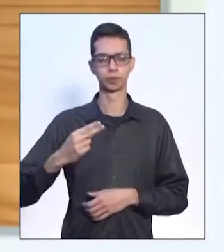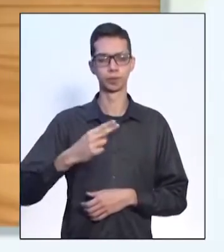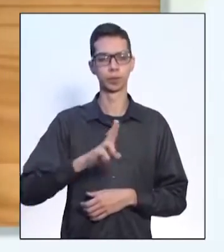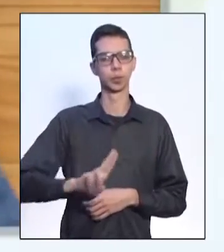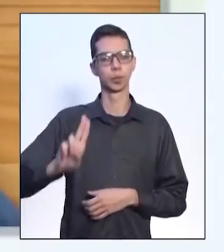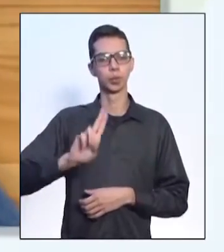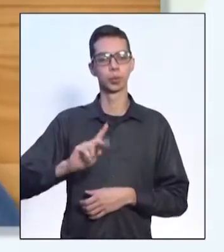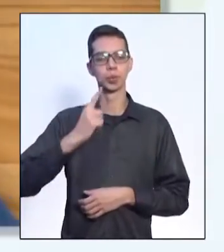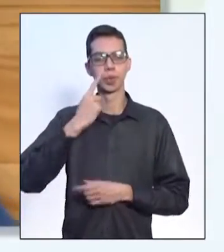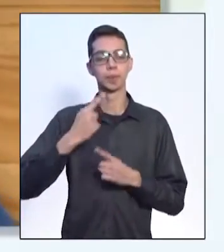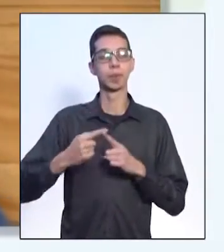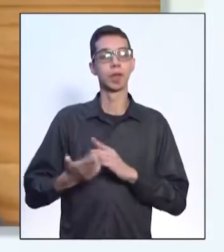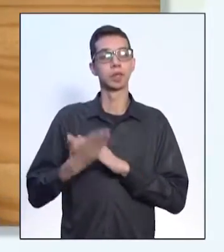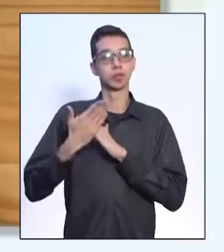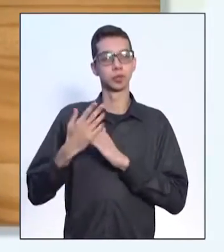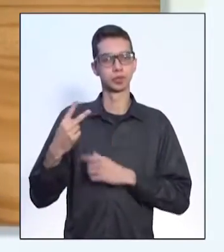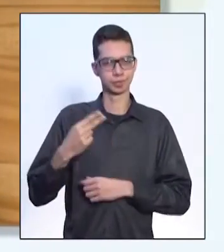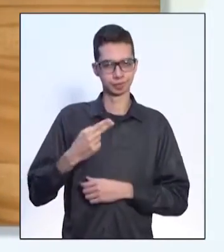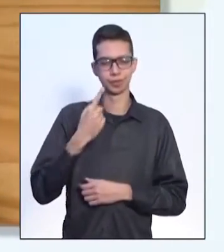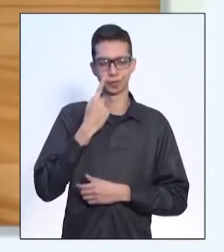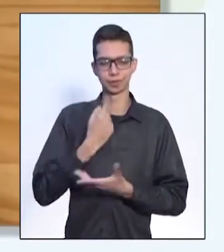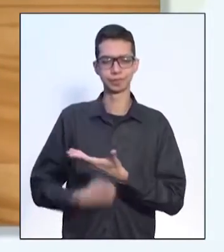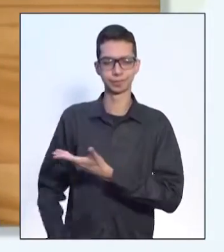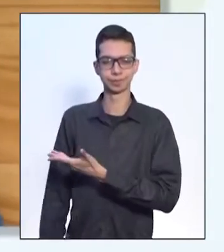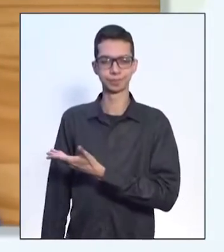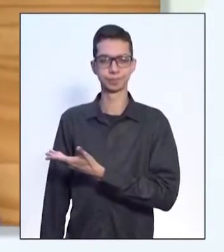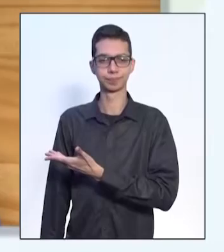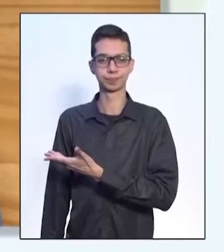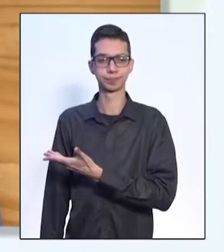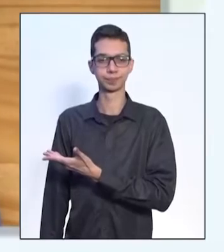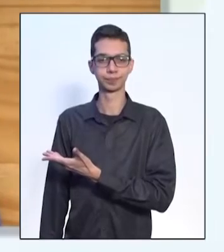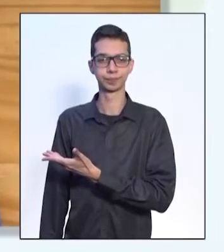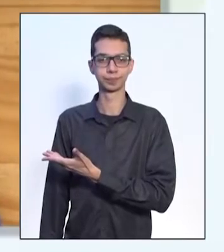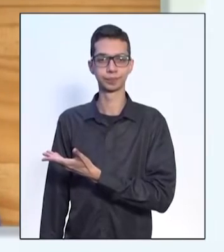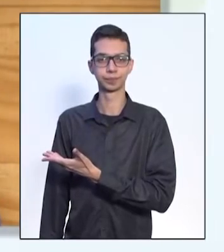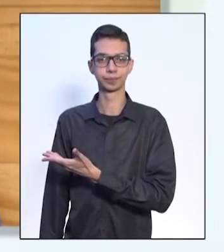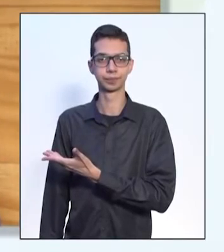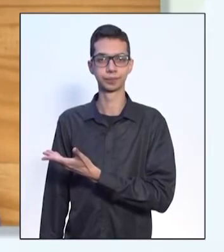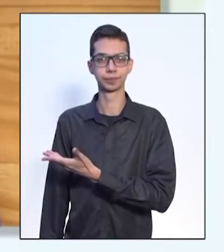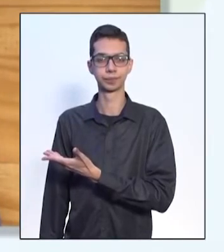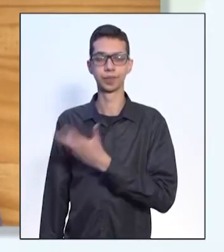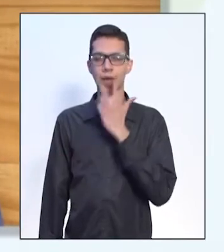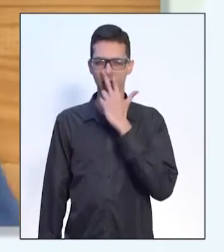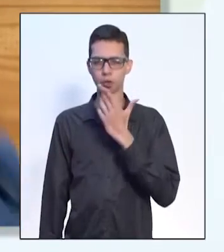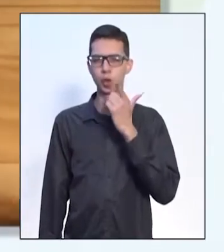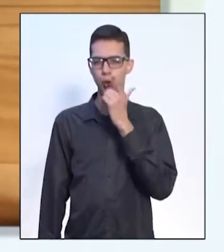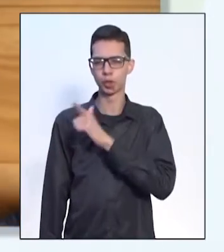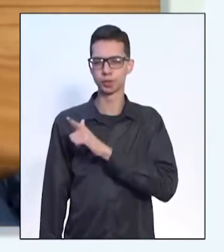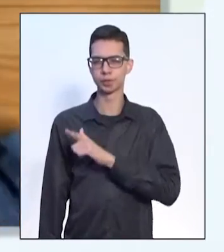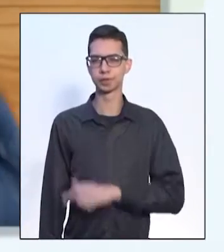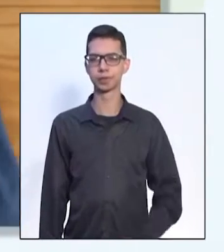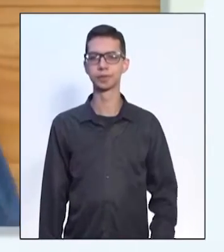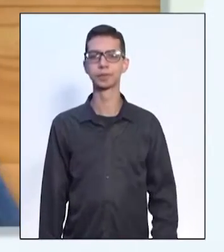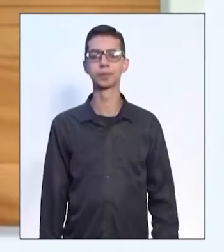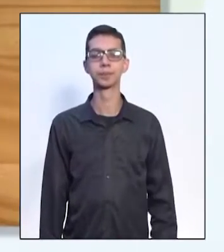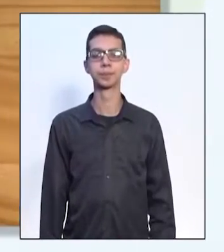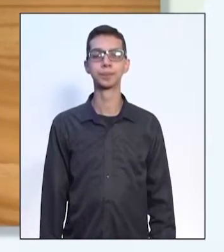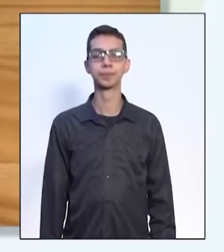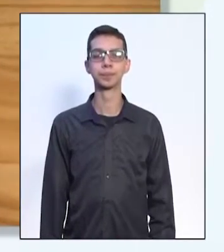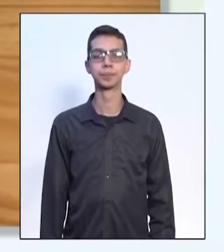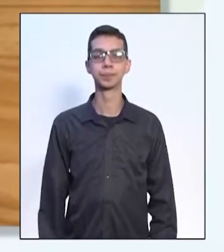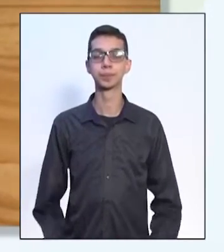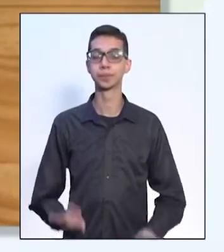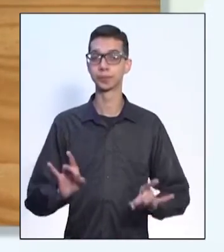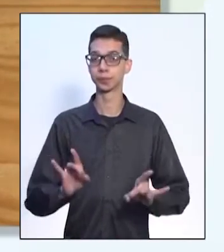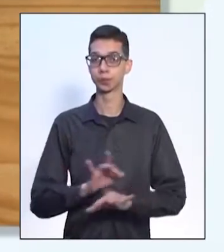apoiar. Vou colocar a fita aqui, acho que agora eu consigo fazer direto, ó. Então, grudei um lado,